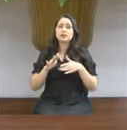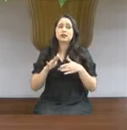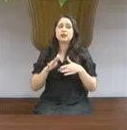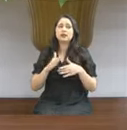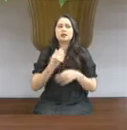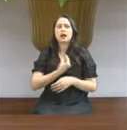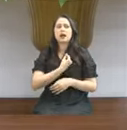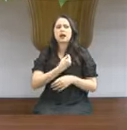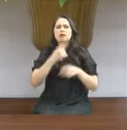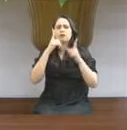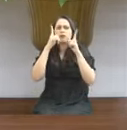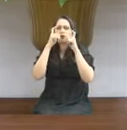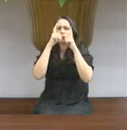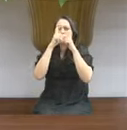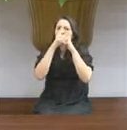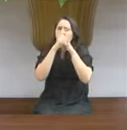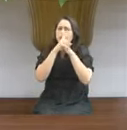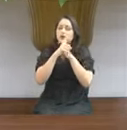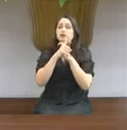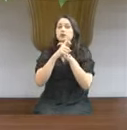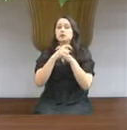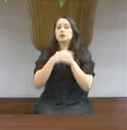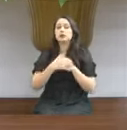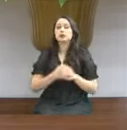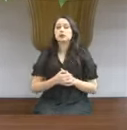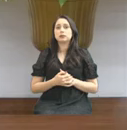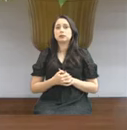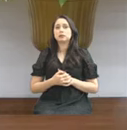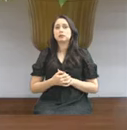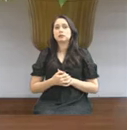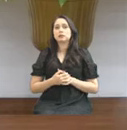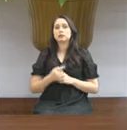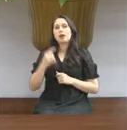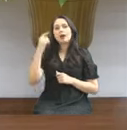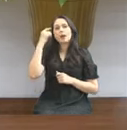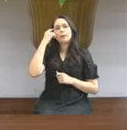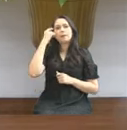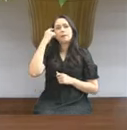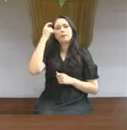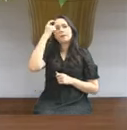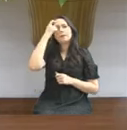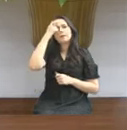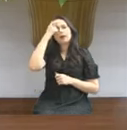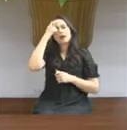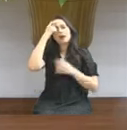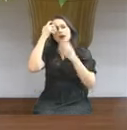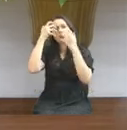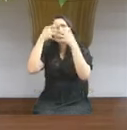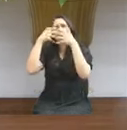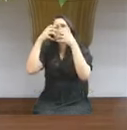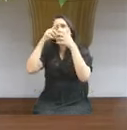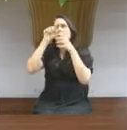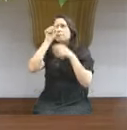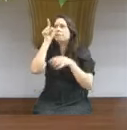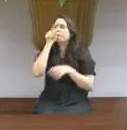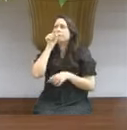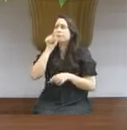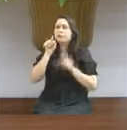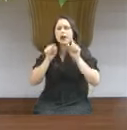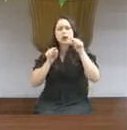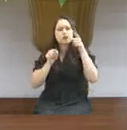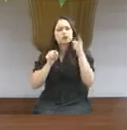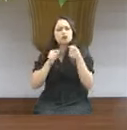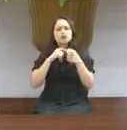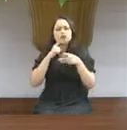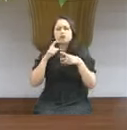pesado que a gente começa a encher a nossa mente de interrogações.